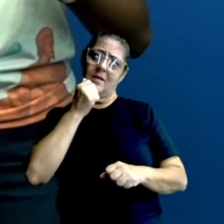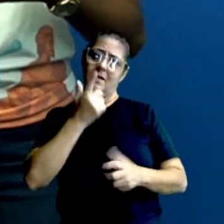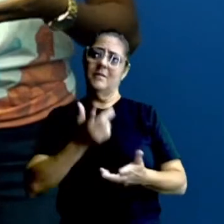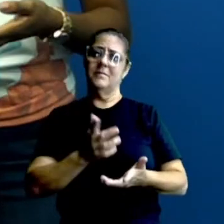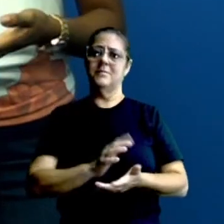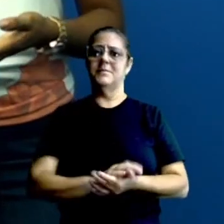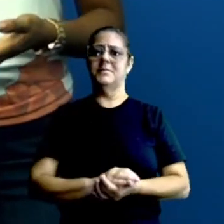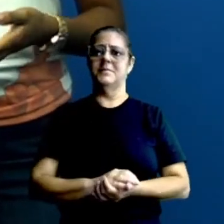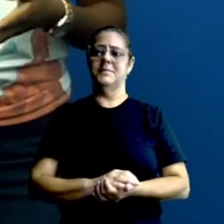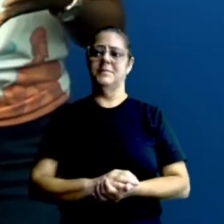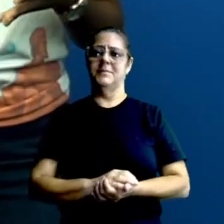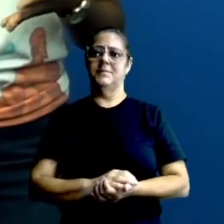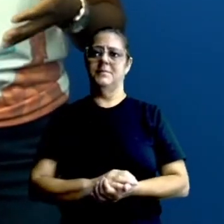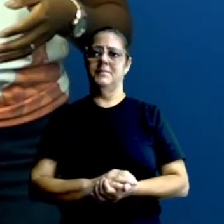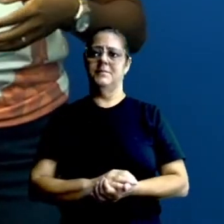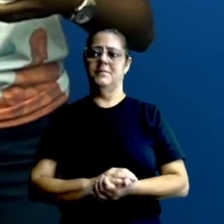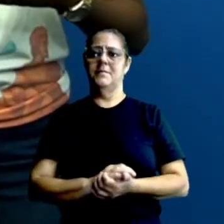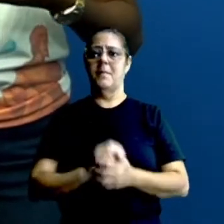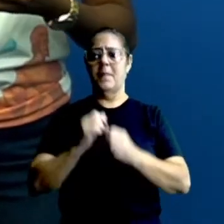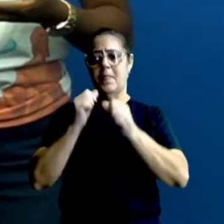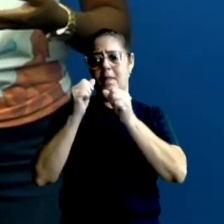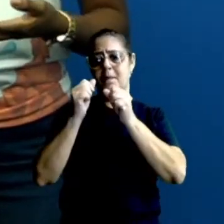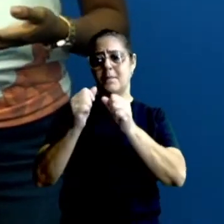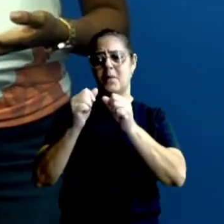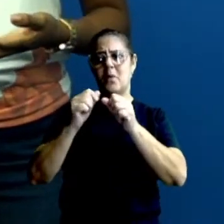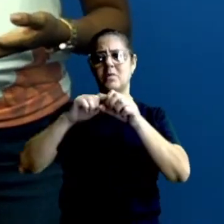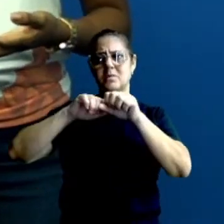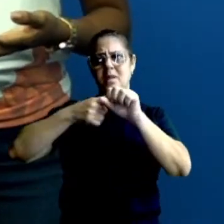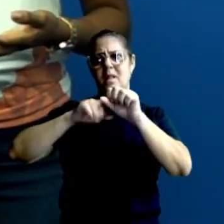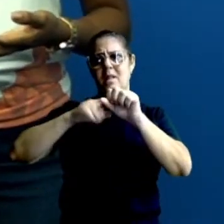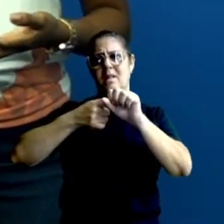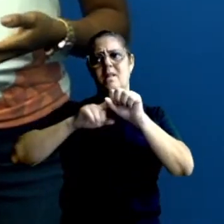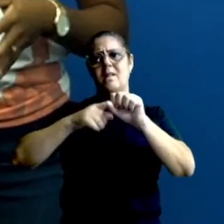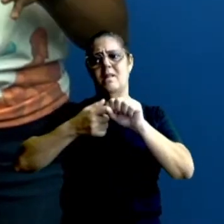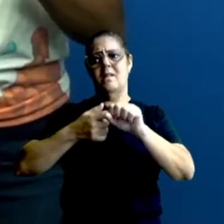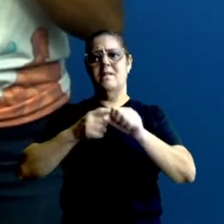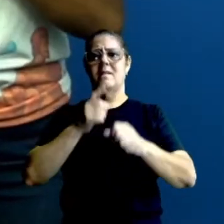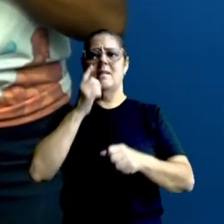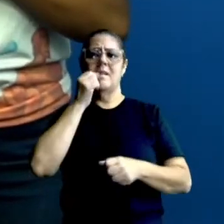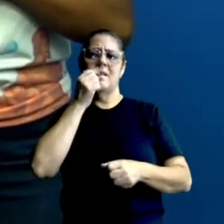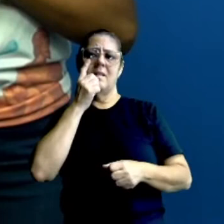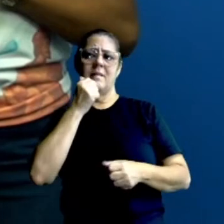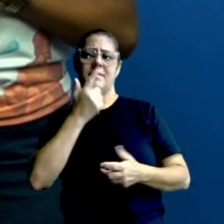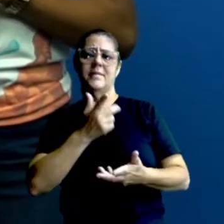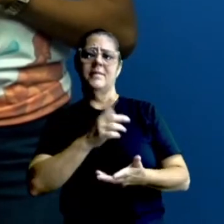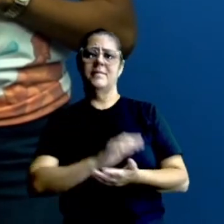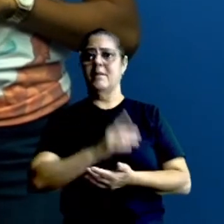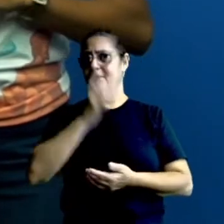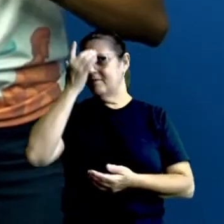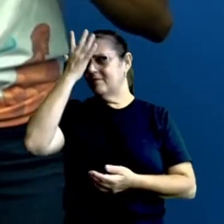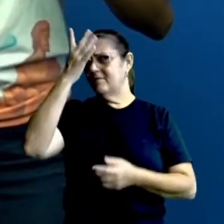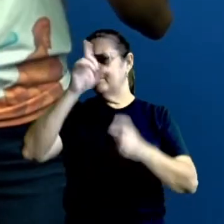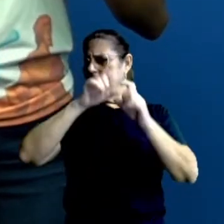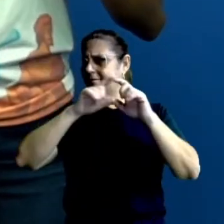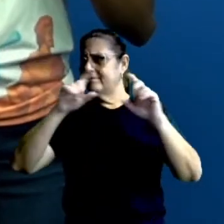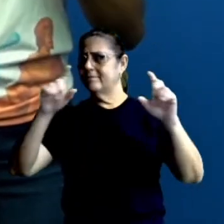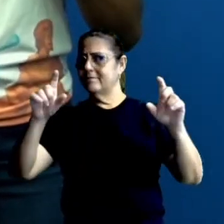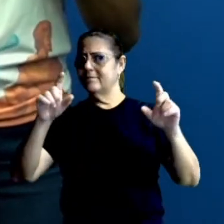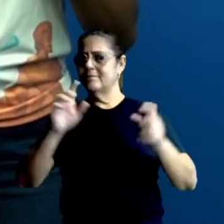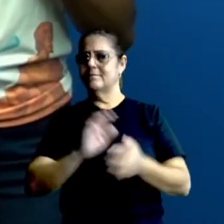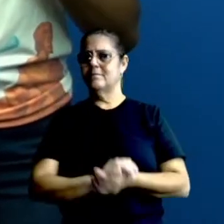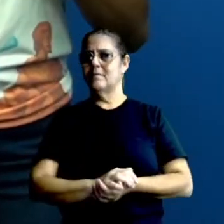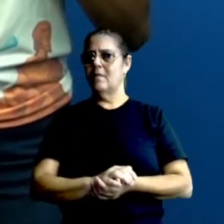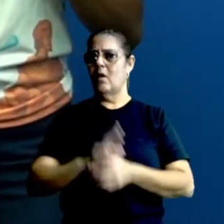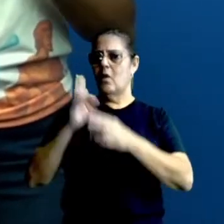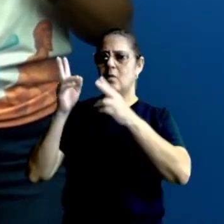sharpen my pencil? Que quer dizer, posso apontar meu lápis? Olha como é fácil a frase. Deram